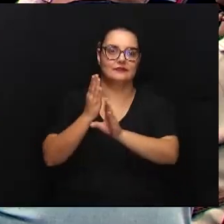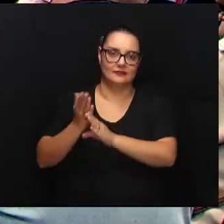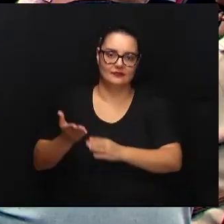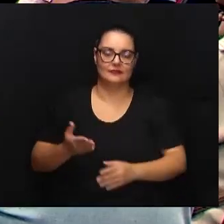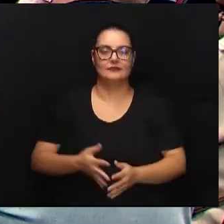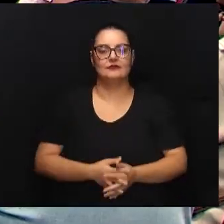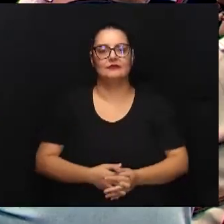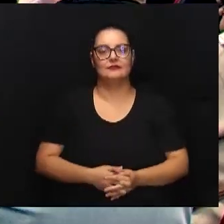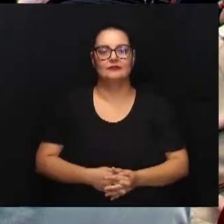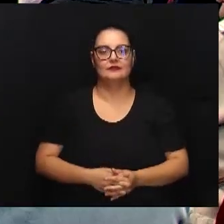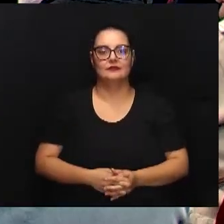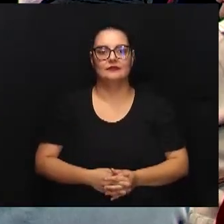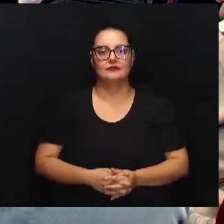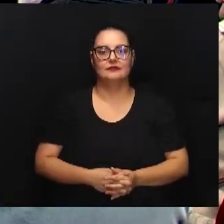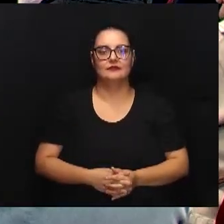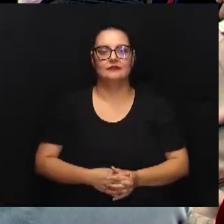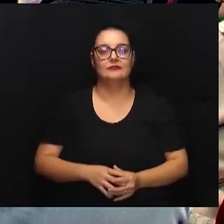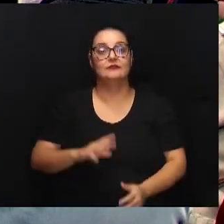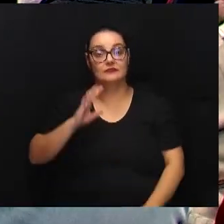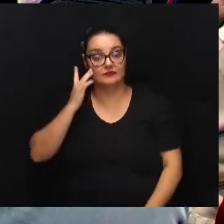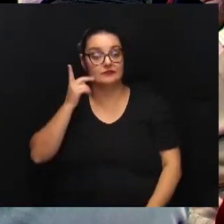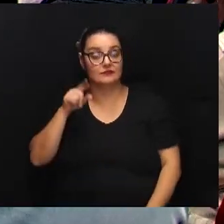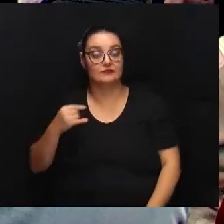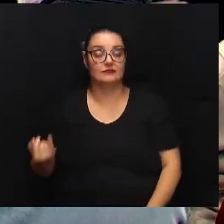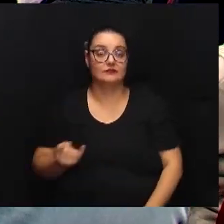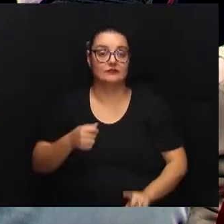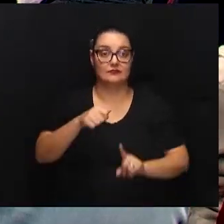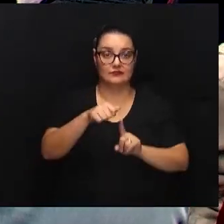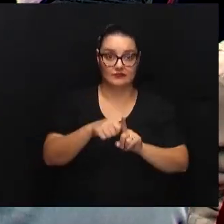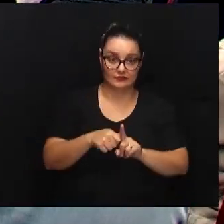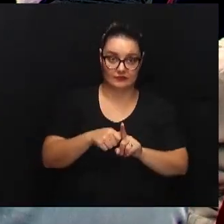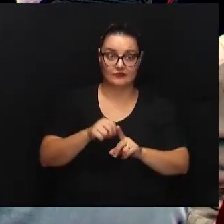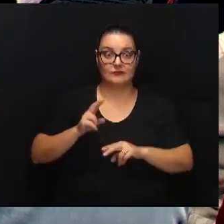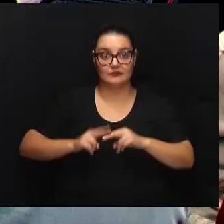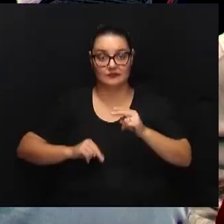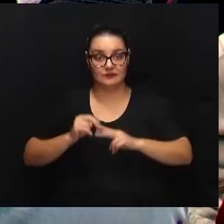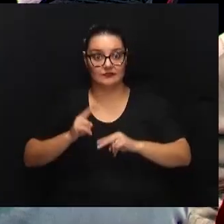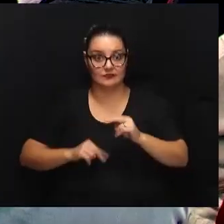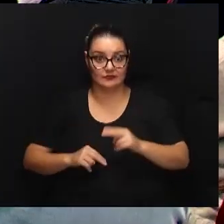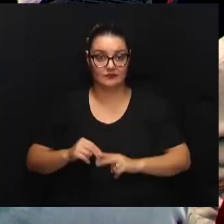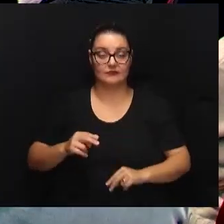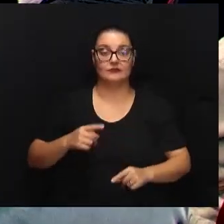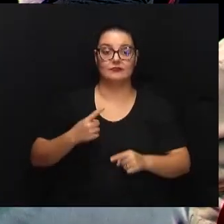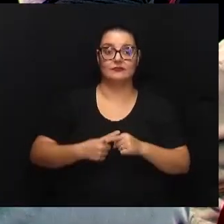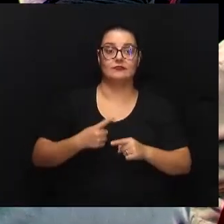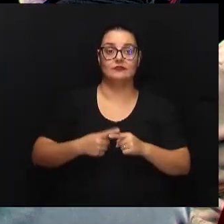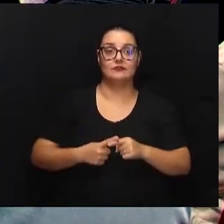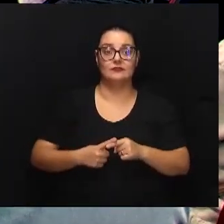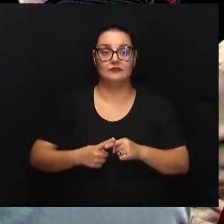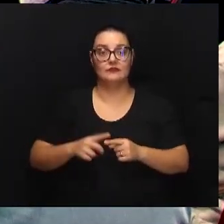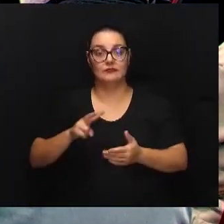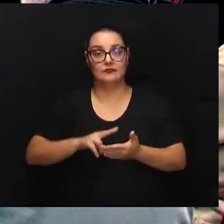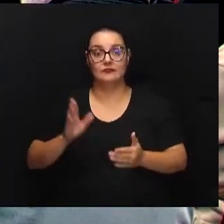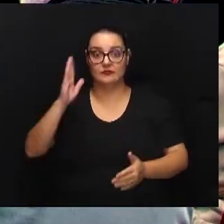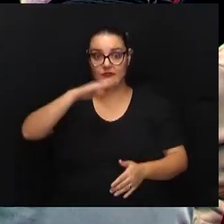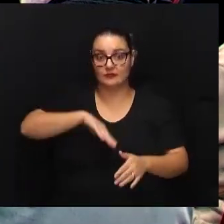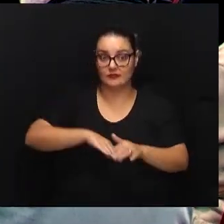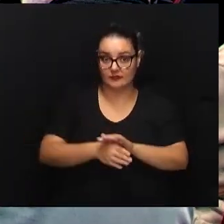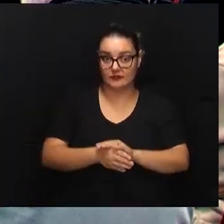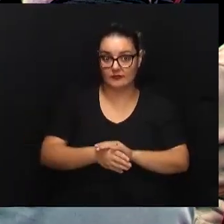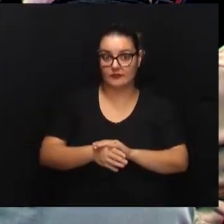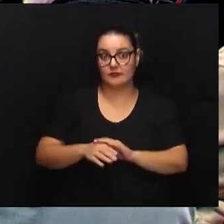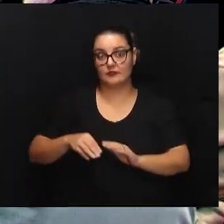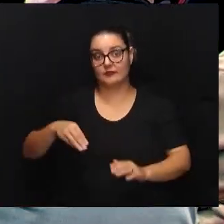passou a se reencontrar. E eu acho que é propício para o mês agora de junho, que a gente vai ler